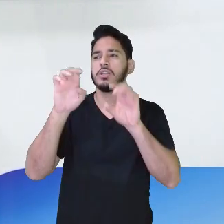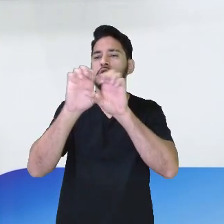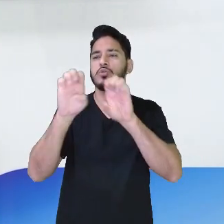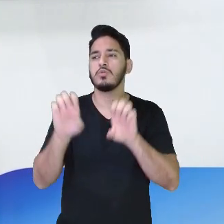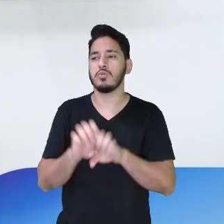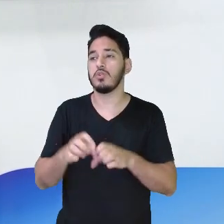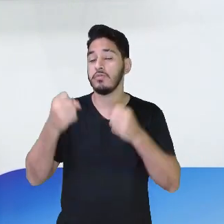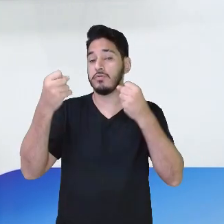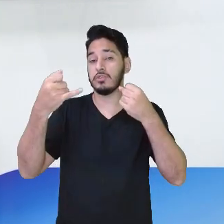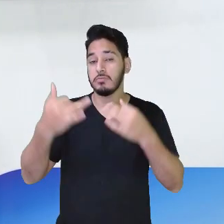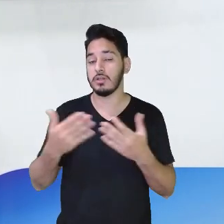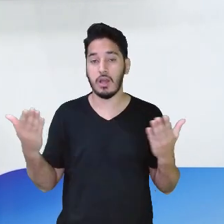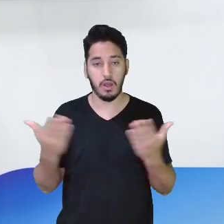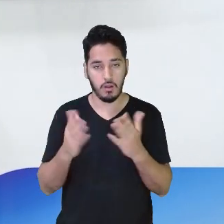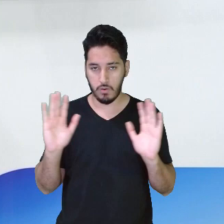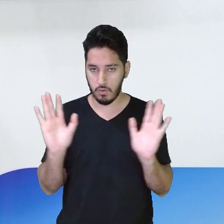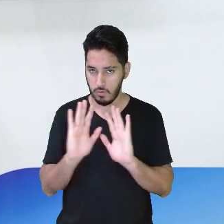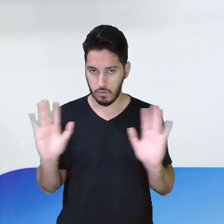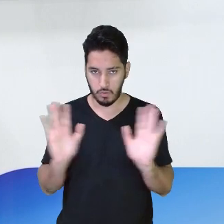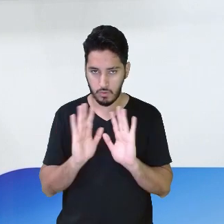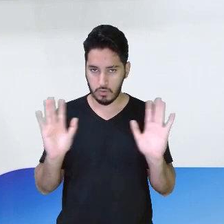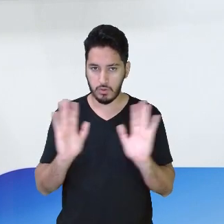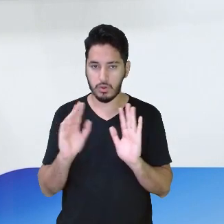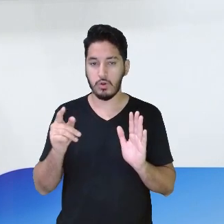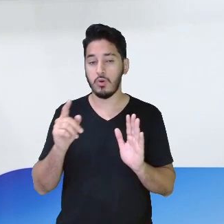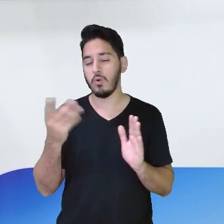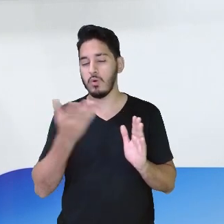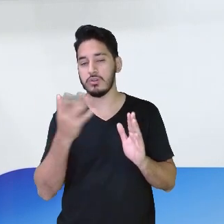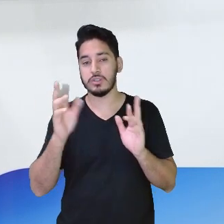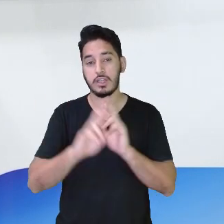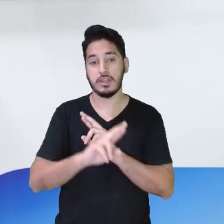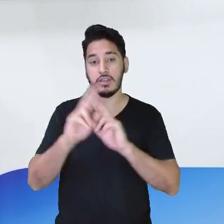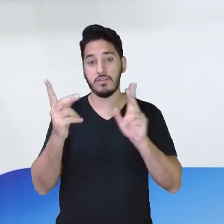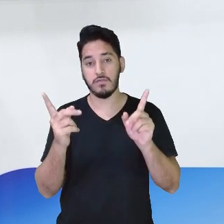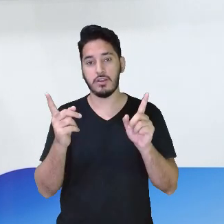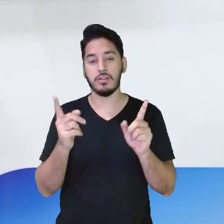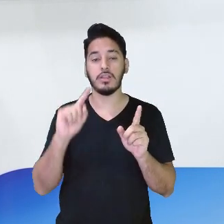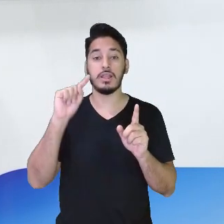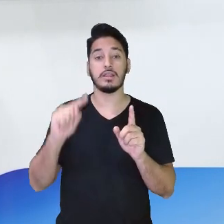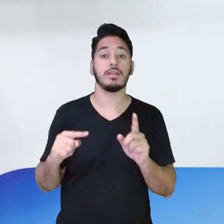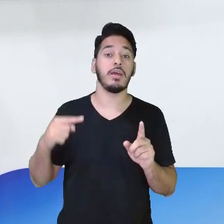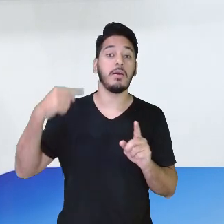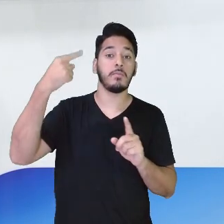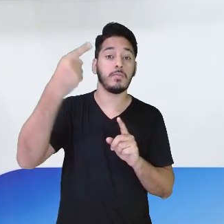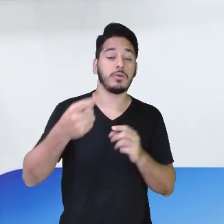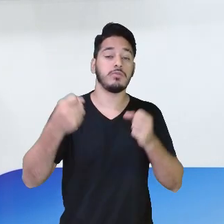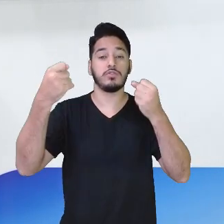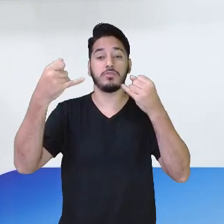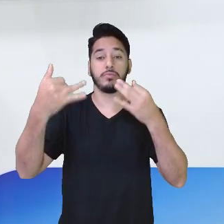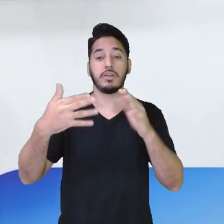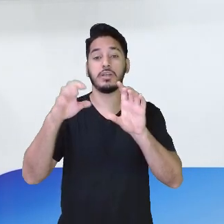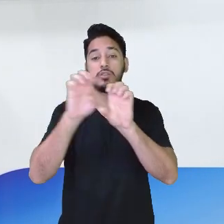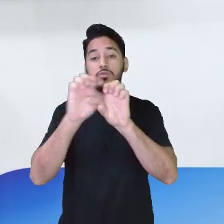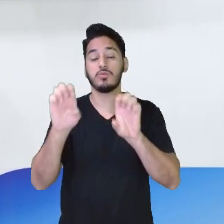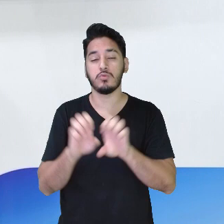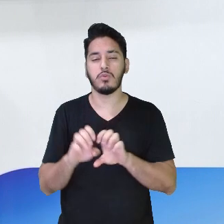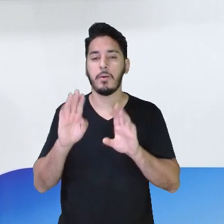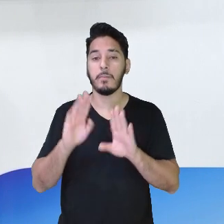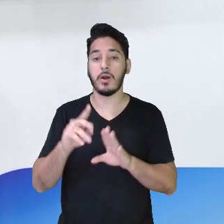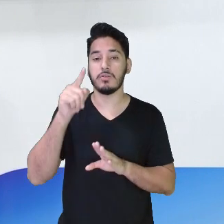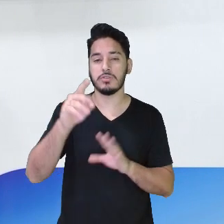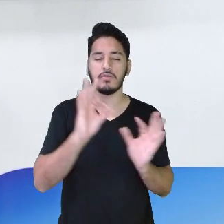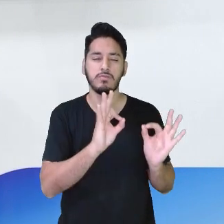eu não vou explicar agora, tá certo? Hoje eu vou fazer diferente, eu vou deixar para o final da aula, só que quem já